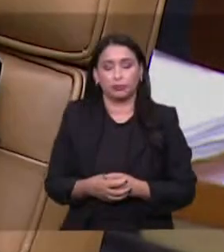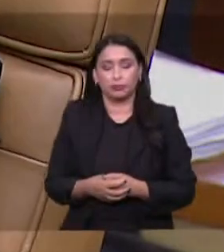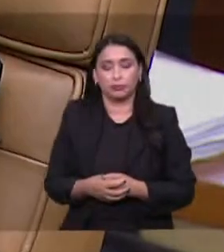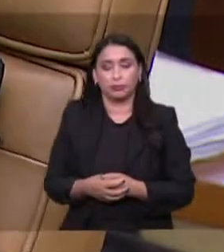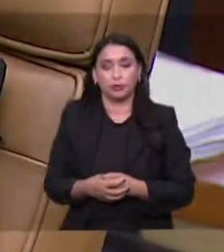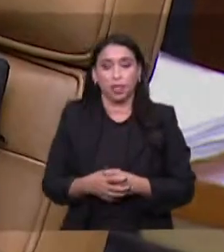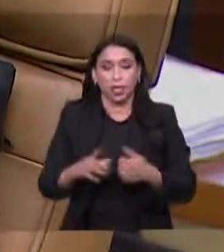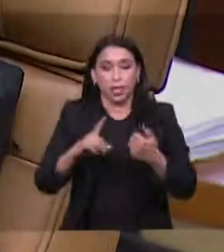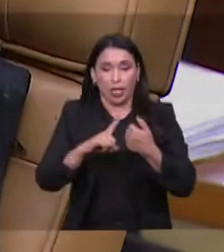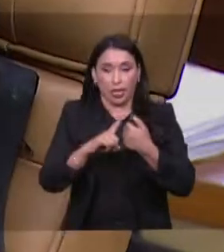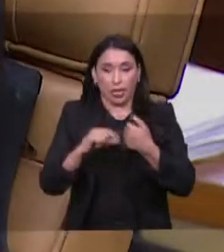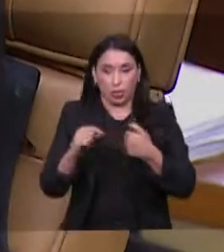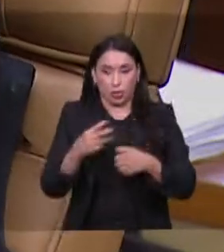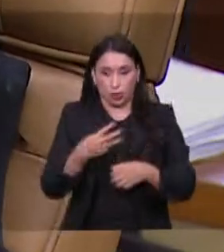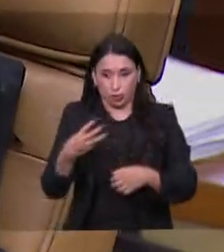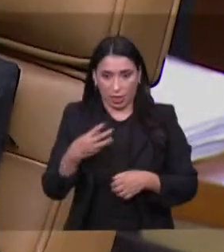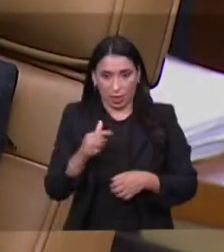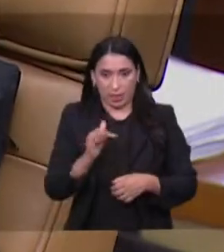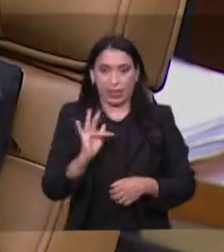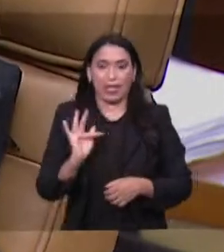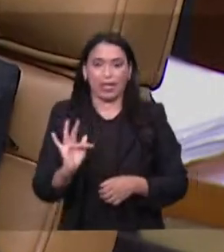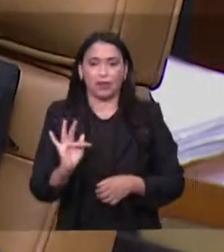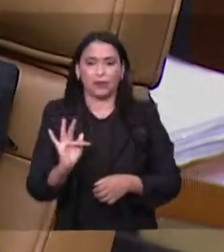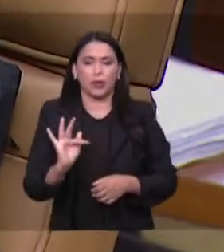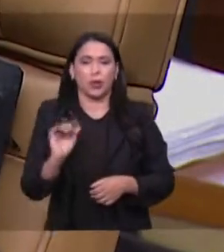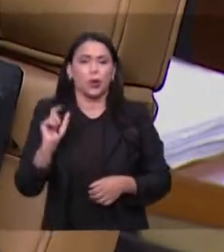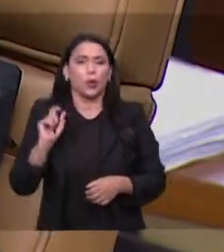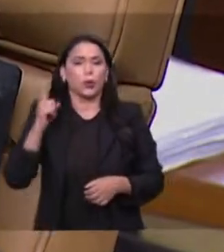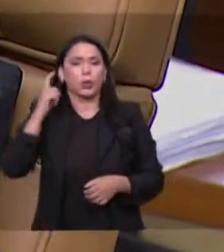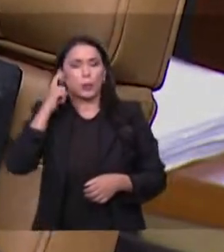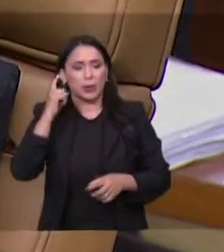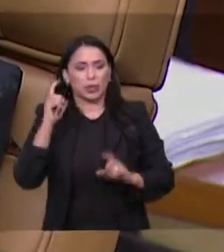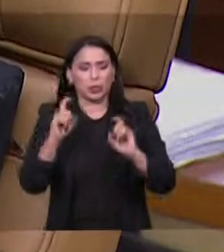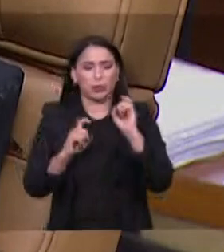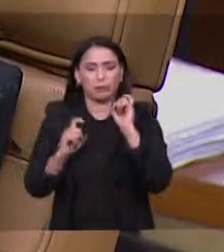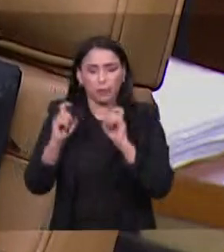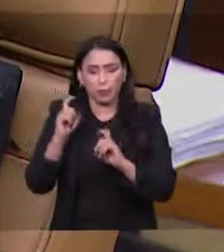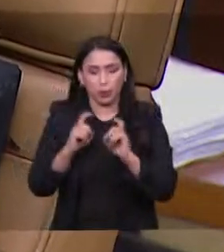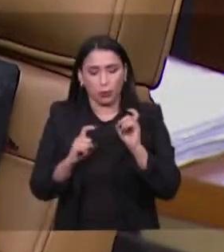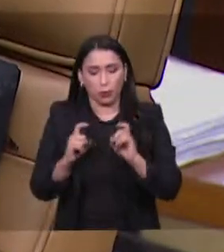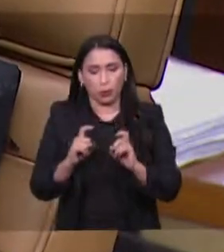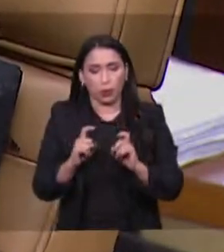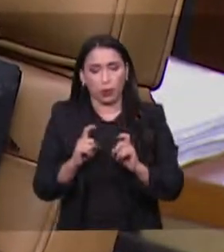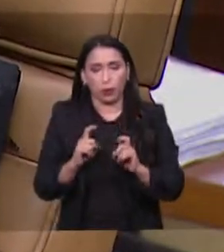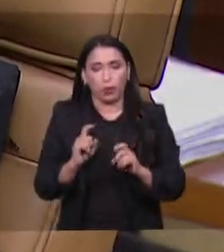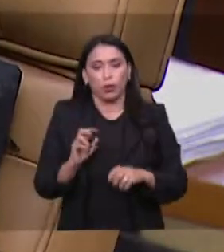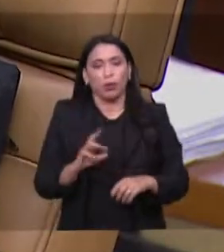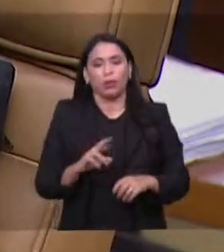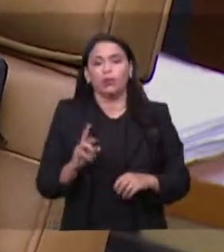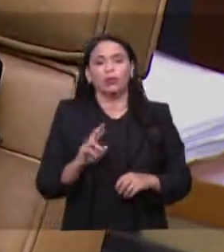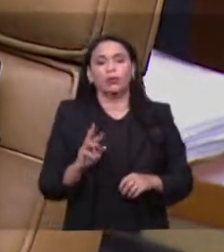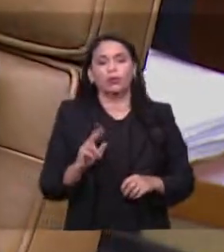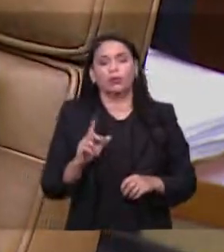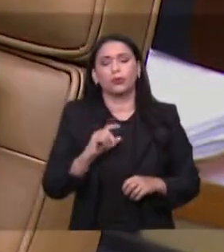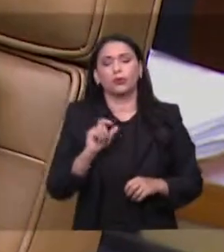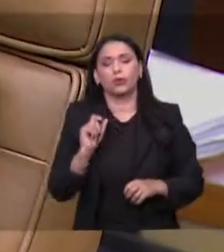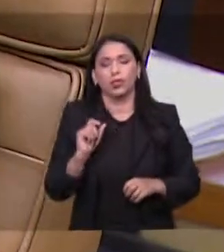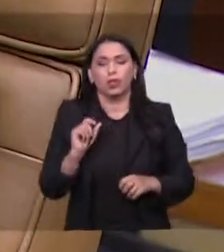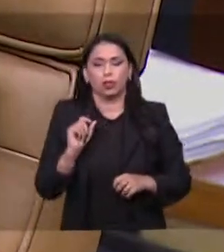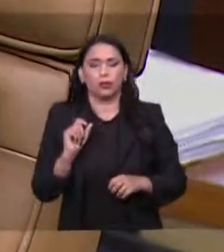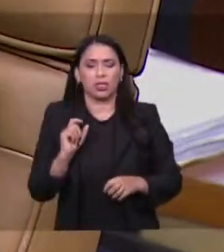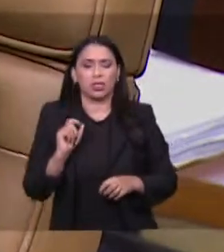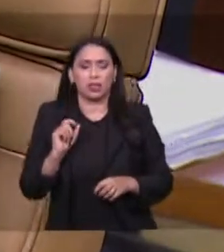no artigo 3F, o que me preocupou, na verdade, não foi a parte que